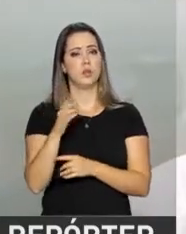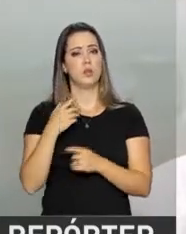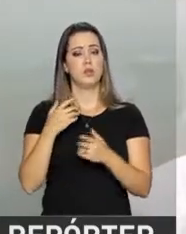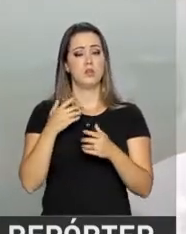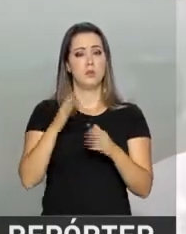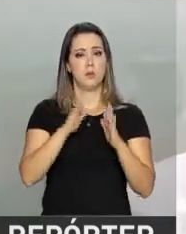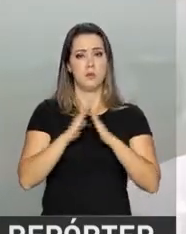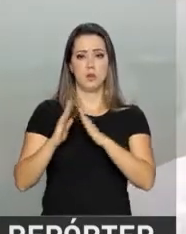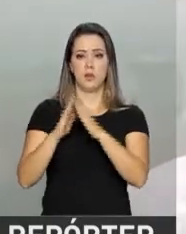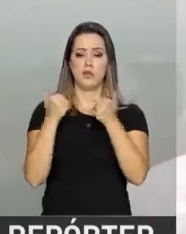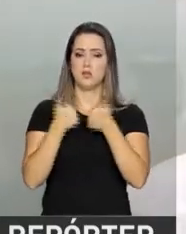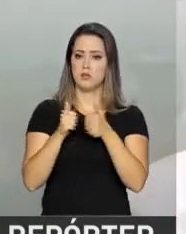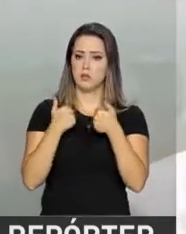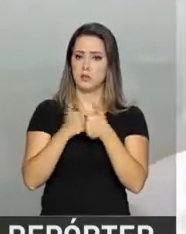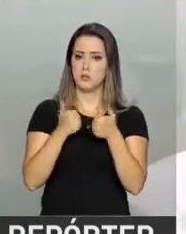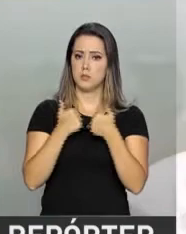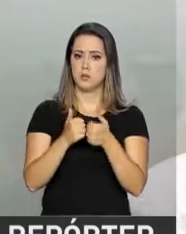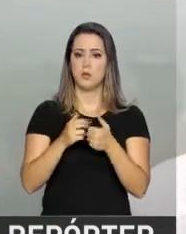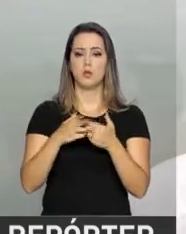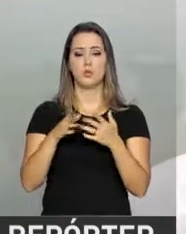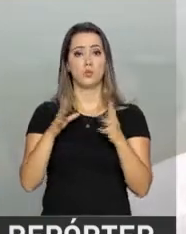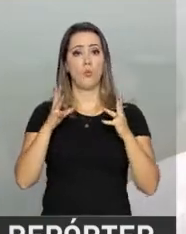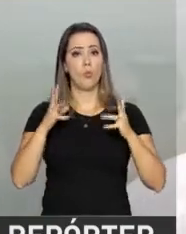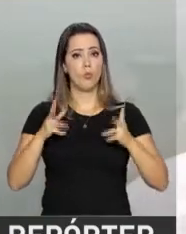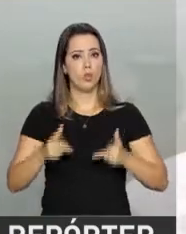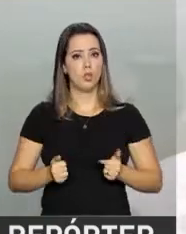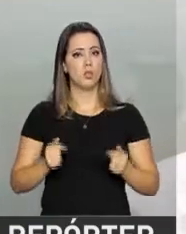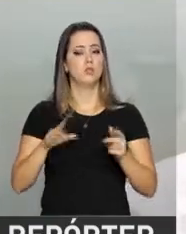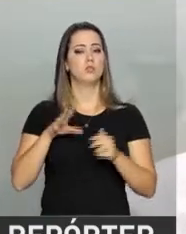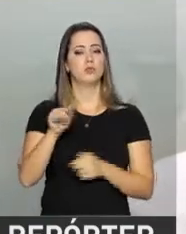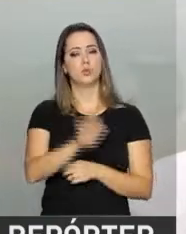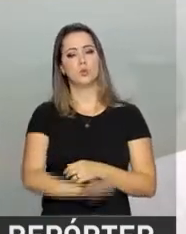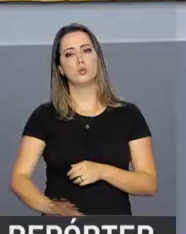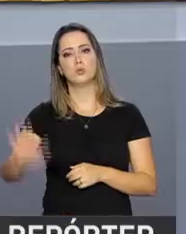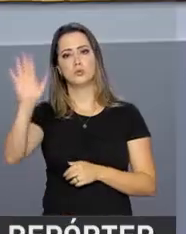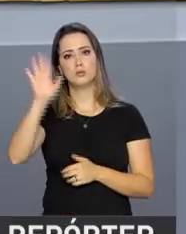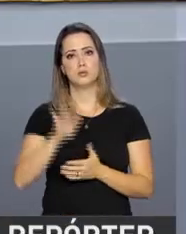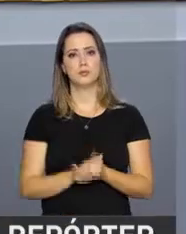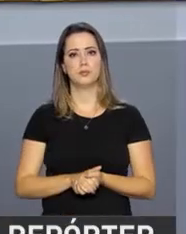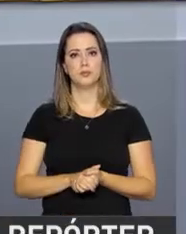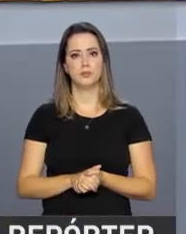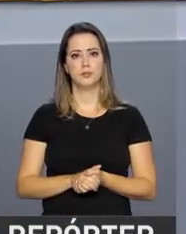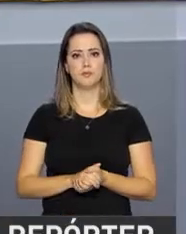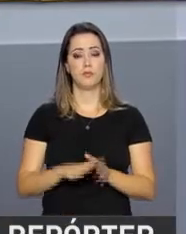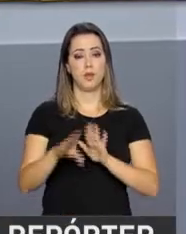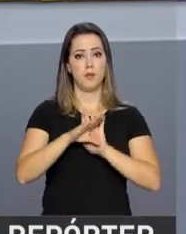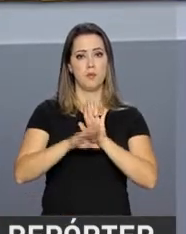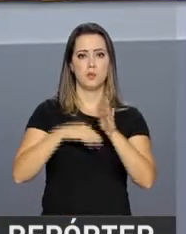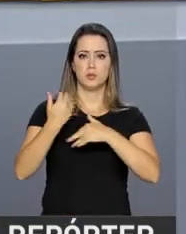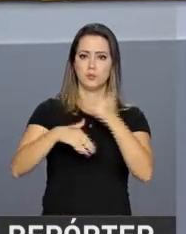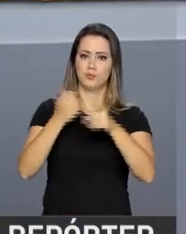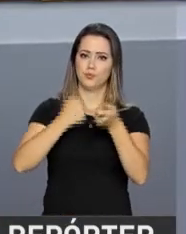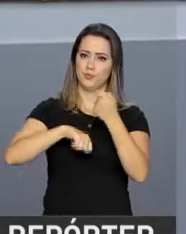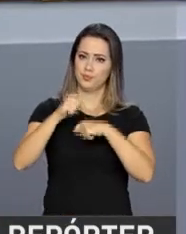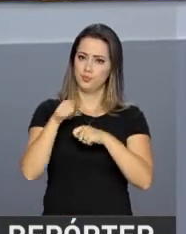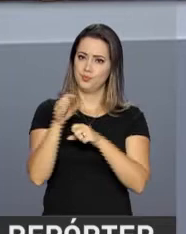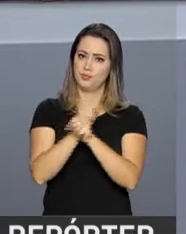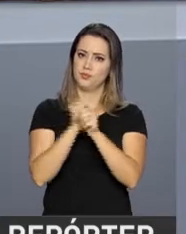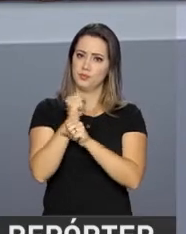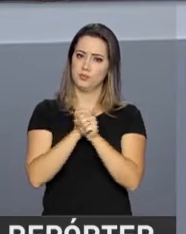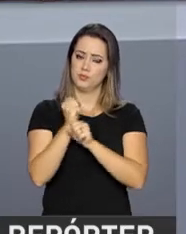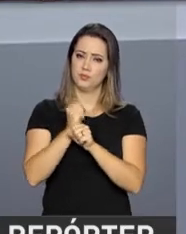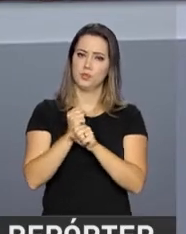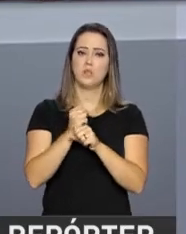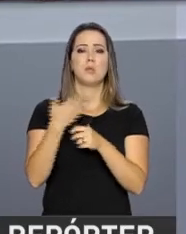habitação, mobilidade e no saneamento básico por todo o Brasil. A projeção de crescimento da economia para